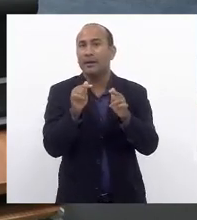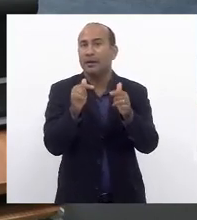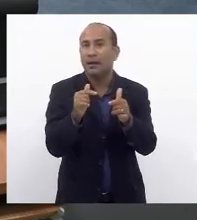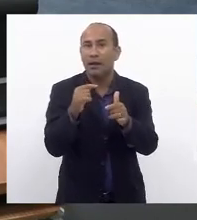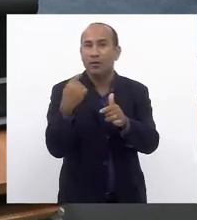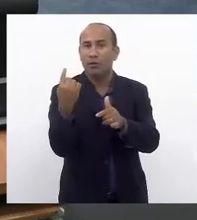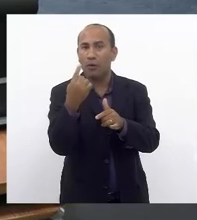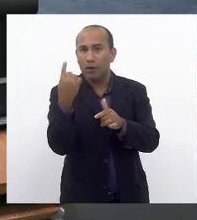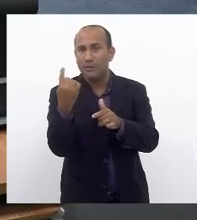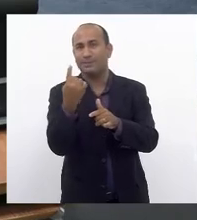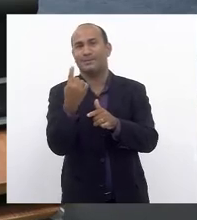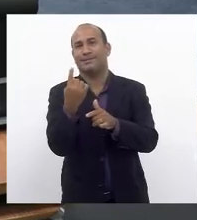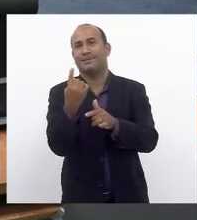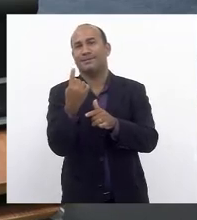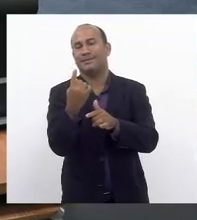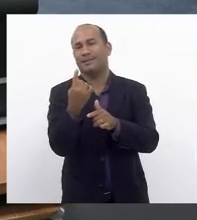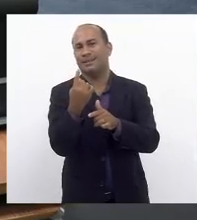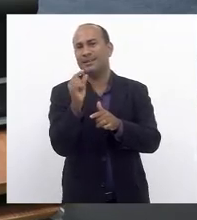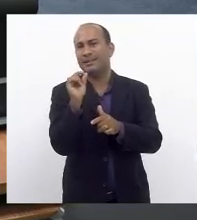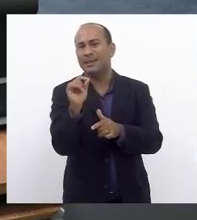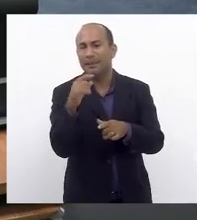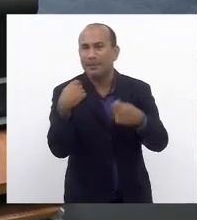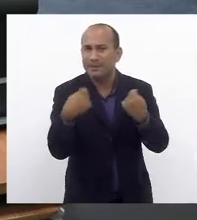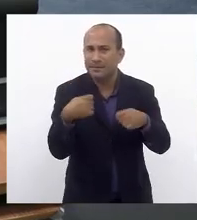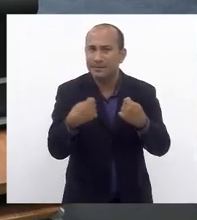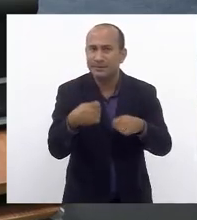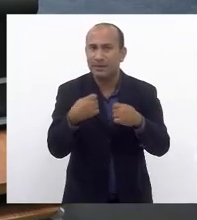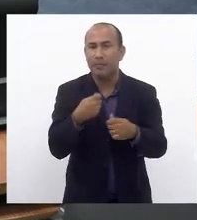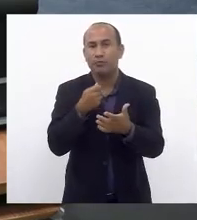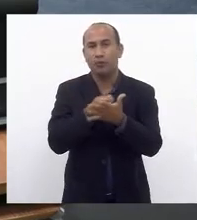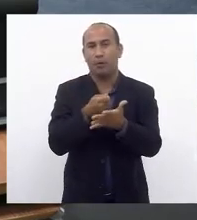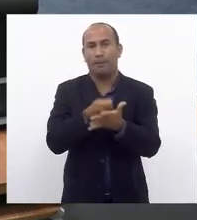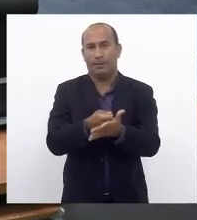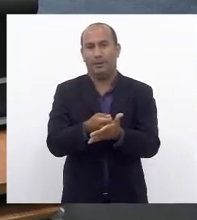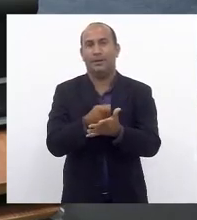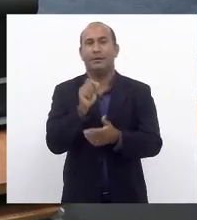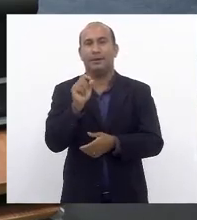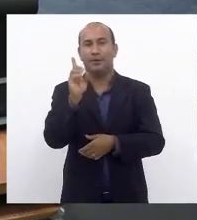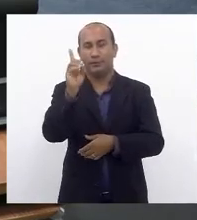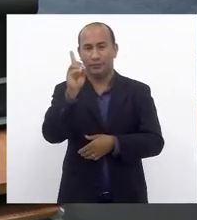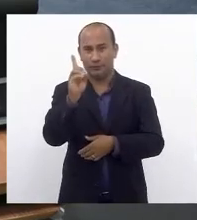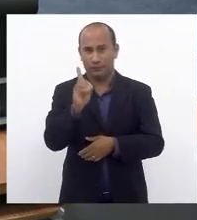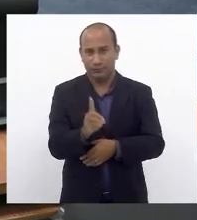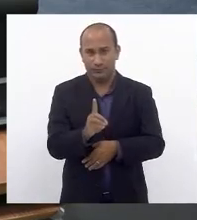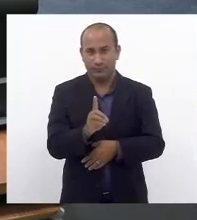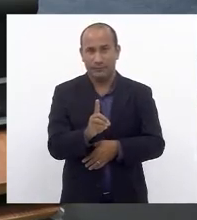nossa cidadania, em que devemos exigir que os